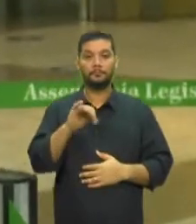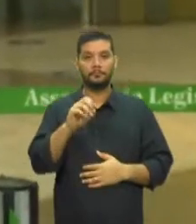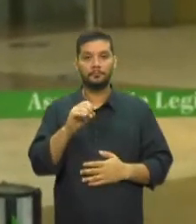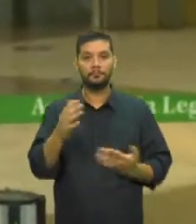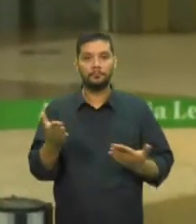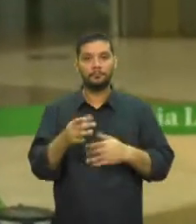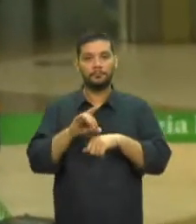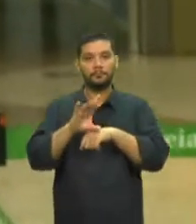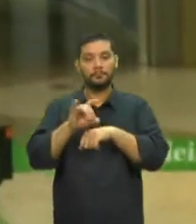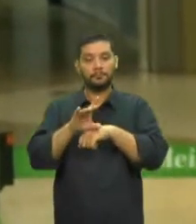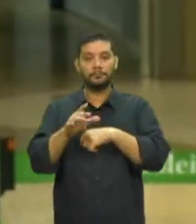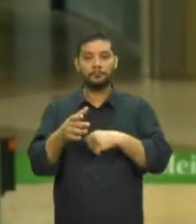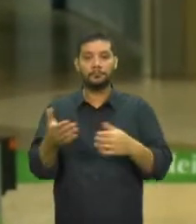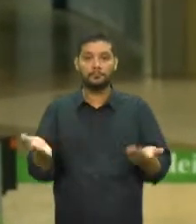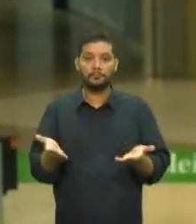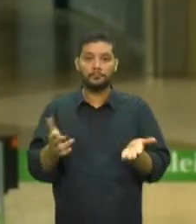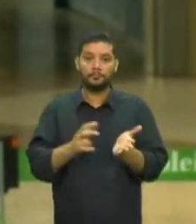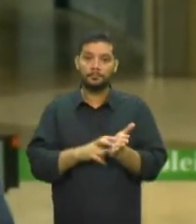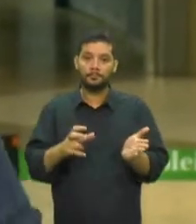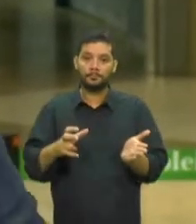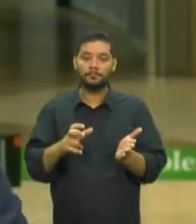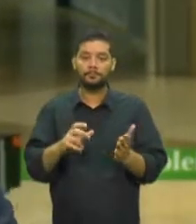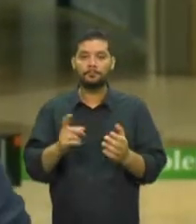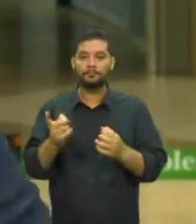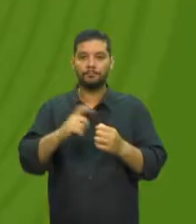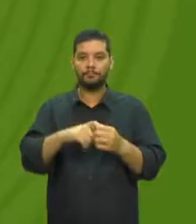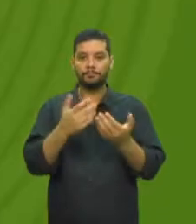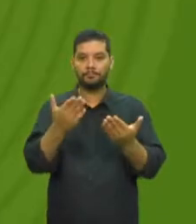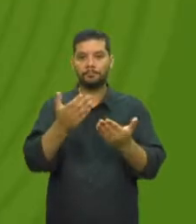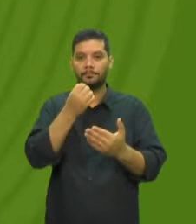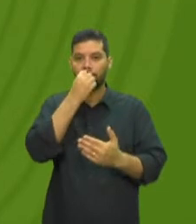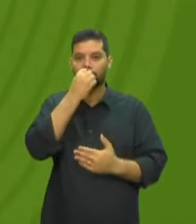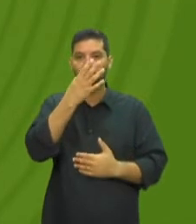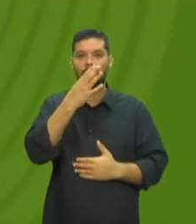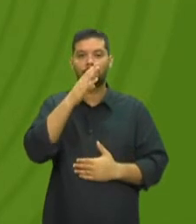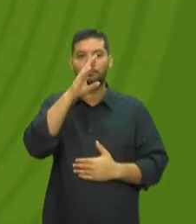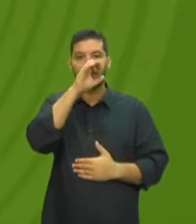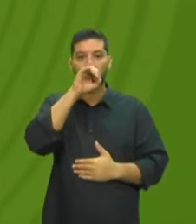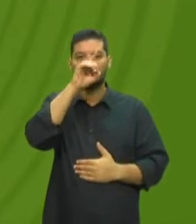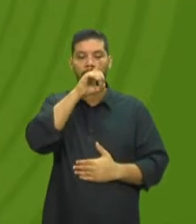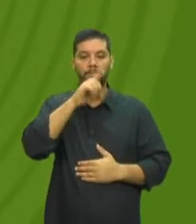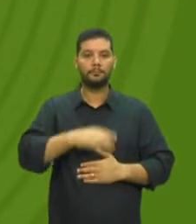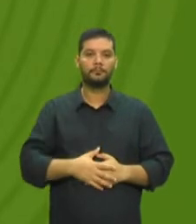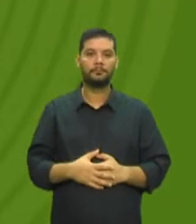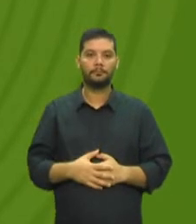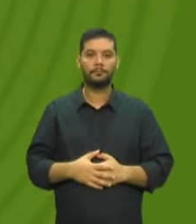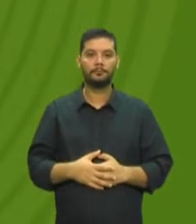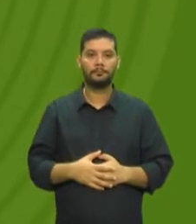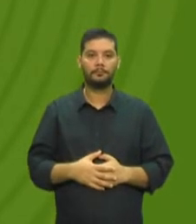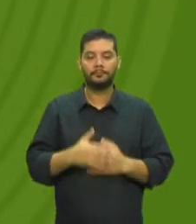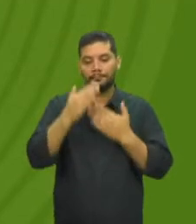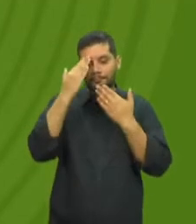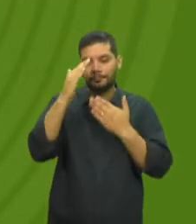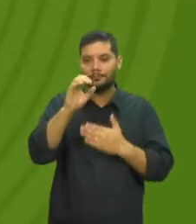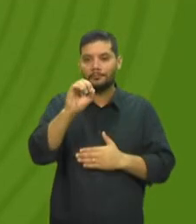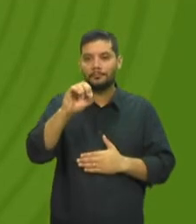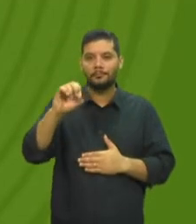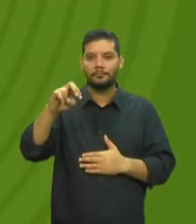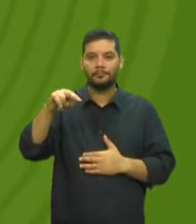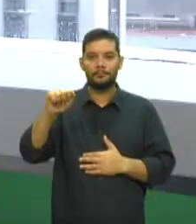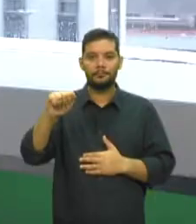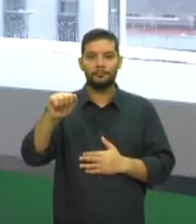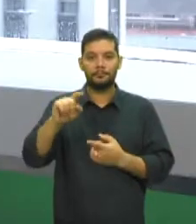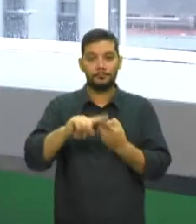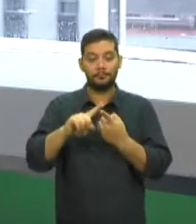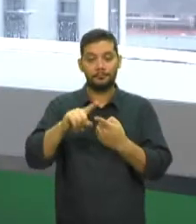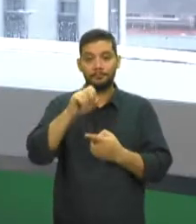do primeiro expediente de hoje. A gente volta com você. Um bom fim de semana e até segunda-feira. Obrigado mais uma vez, Ana. Um bom fim de semana para você também.